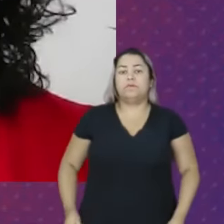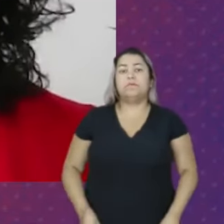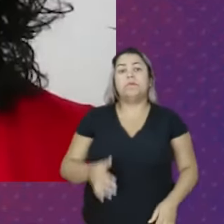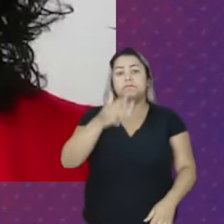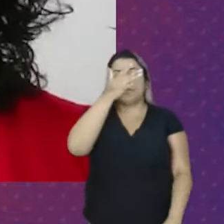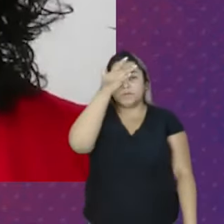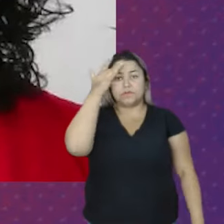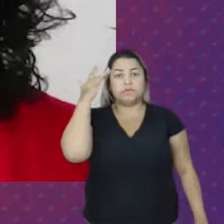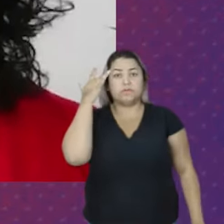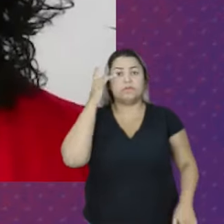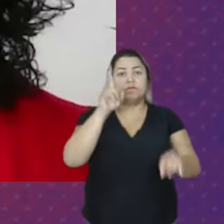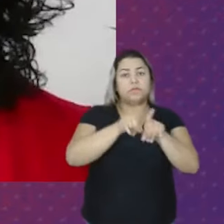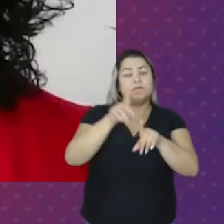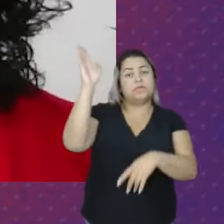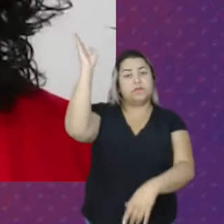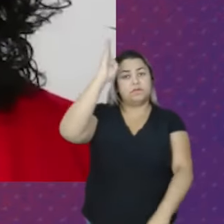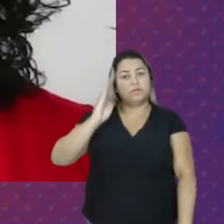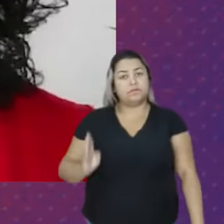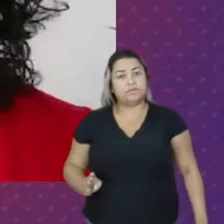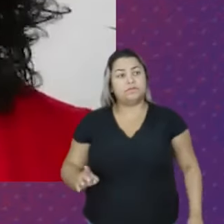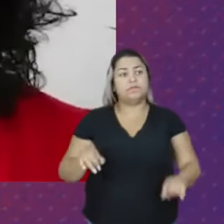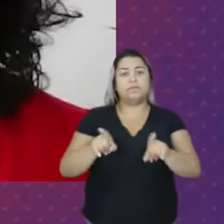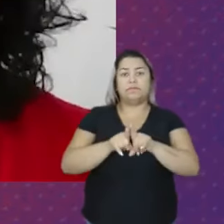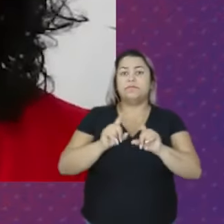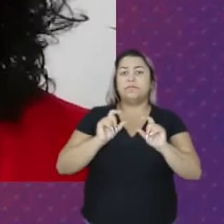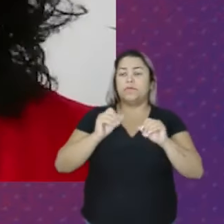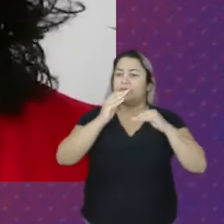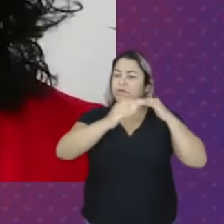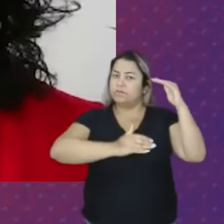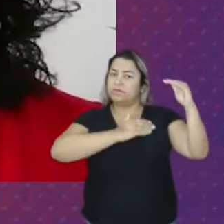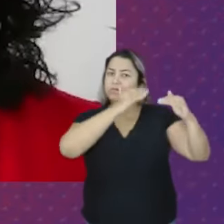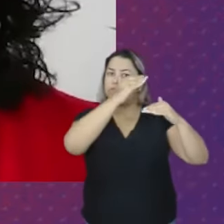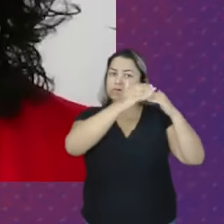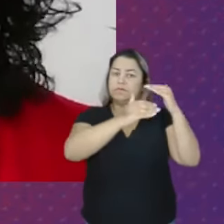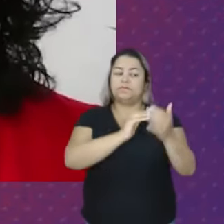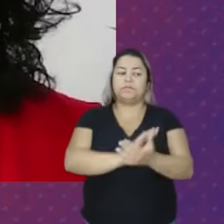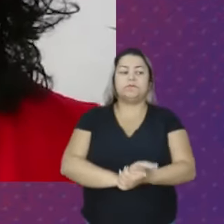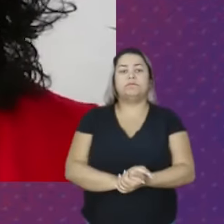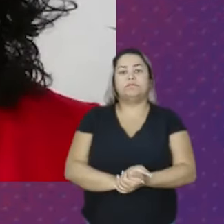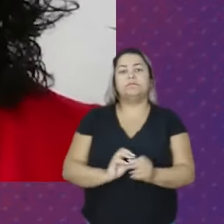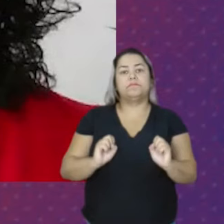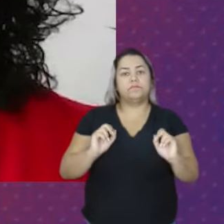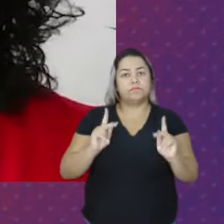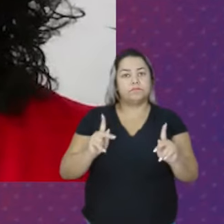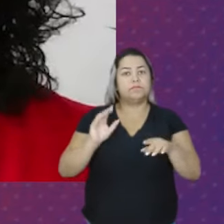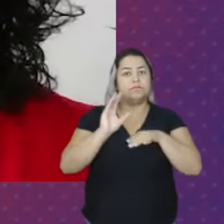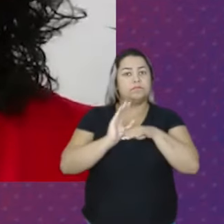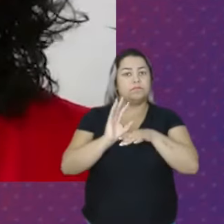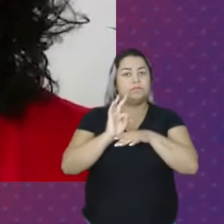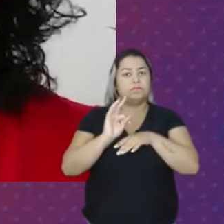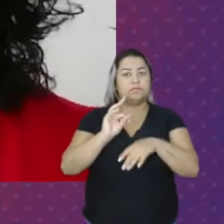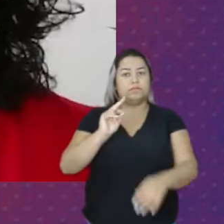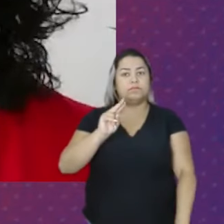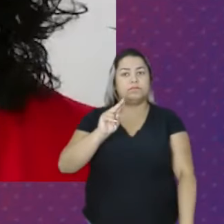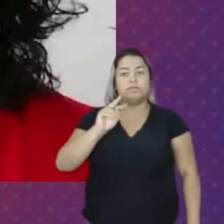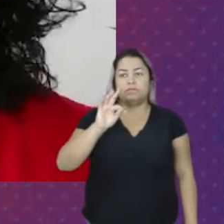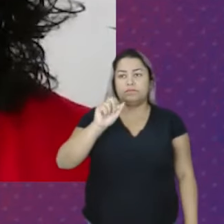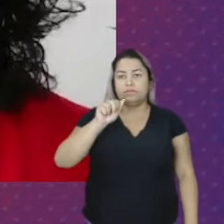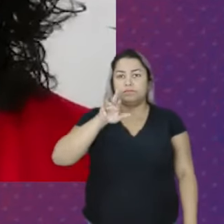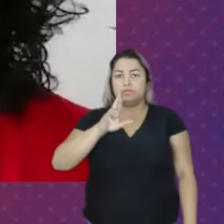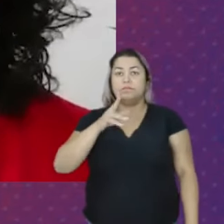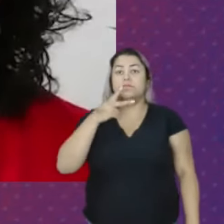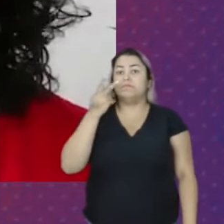cidadãos e cidadãs brasileiras, pessoas em desenvolvimento. Bom, o Conselho Tutelar, conforme nós